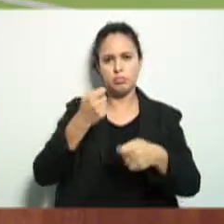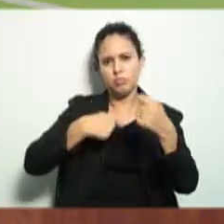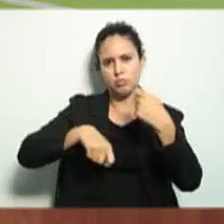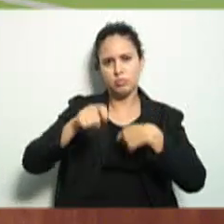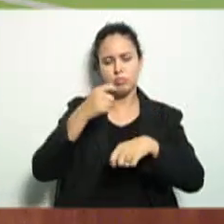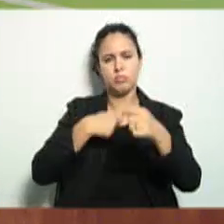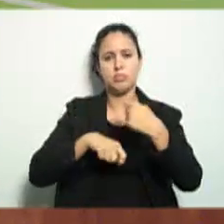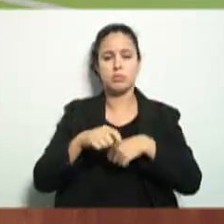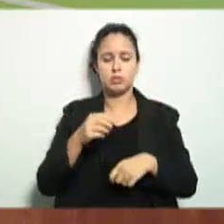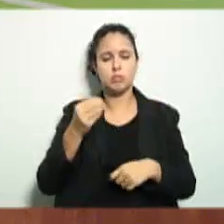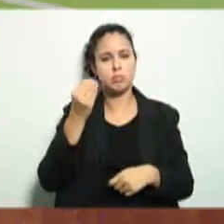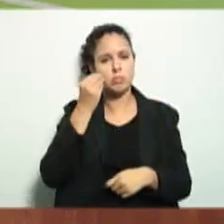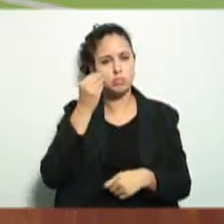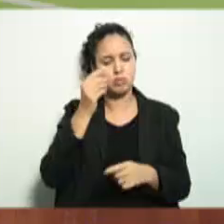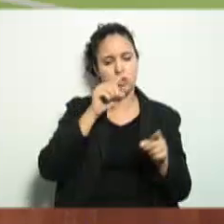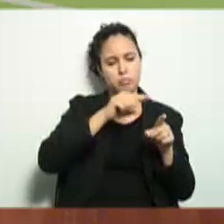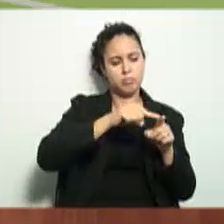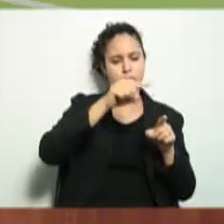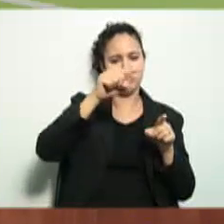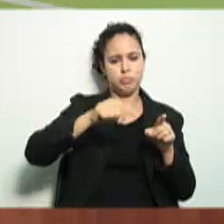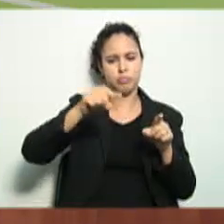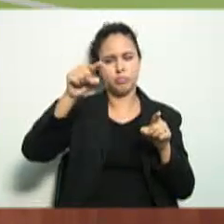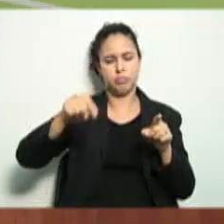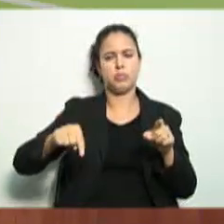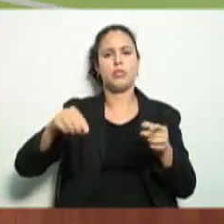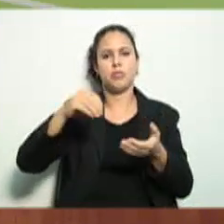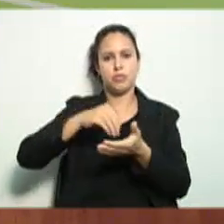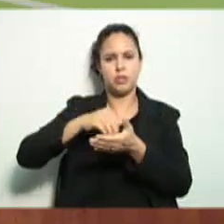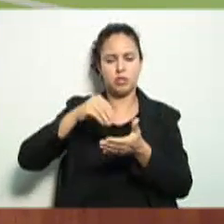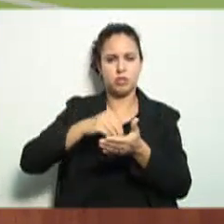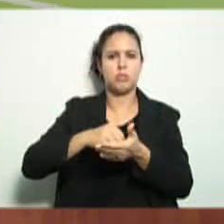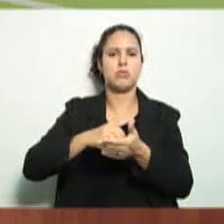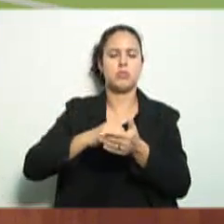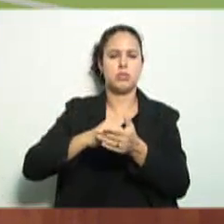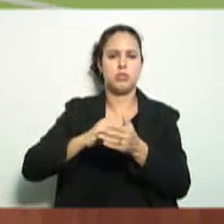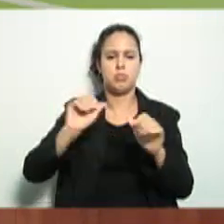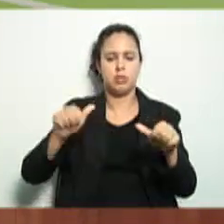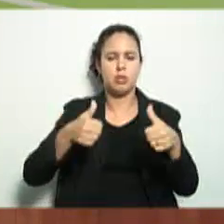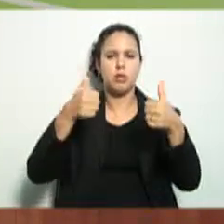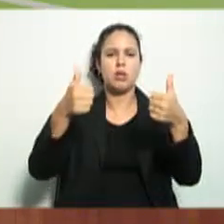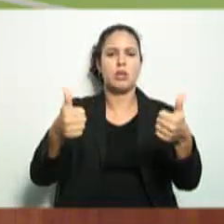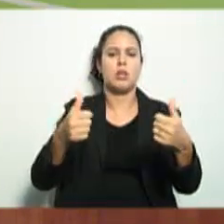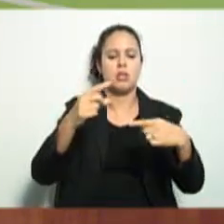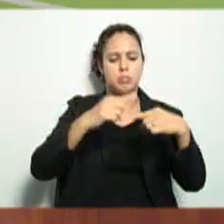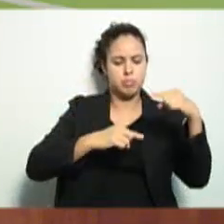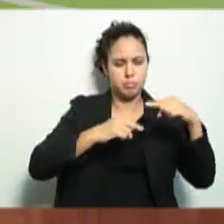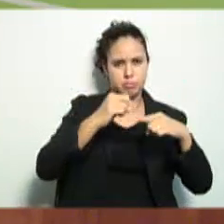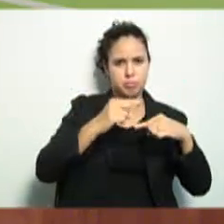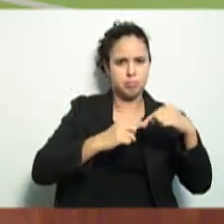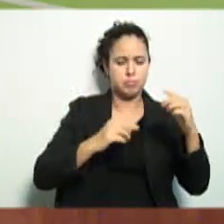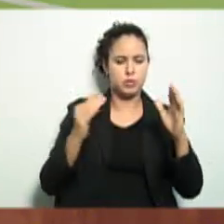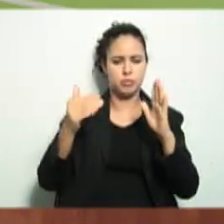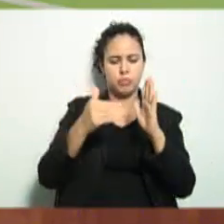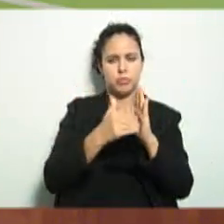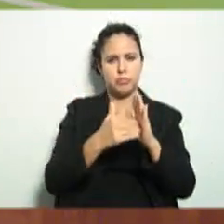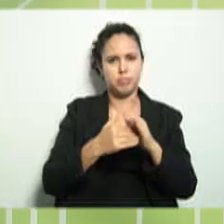interessante, ele mostra aí que precisamos melhorar mais, agregar mais valores aos nossos materiais brutos de